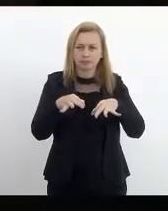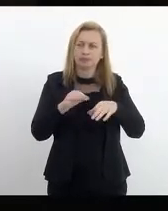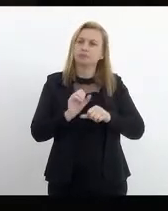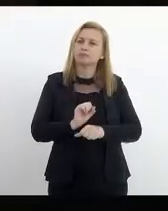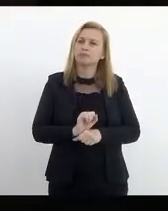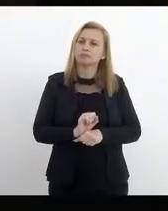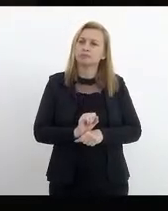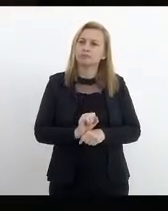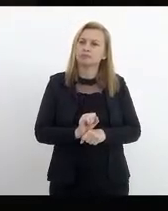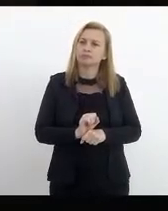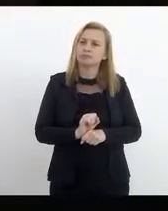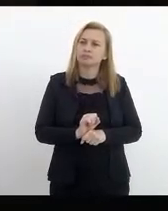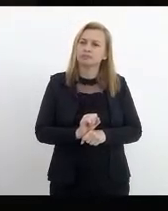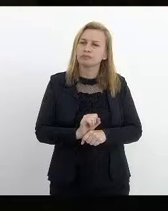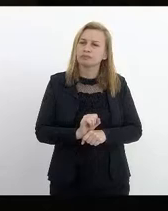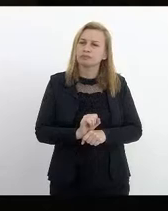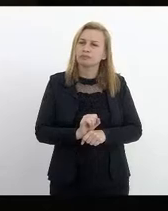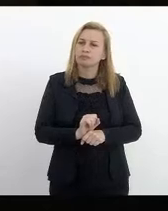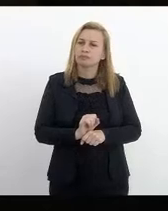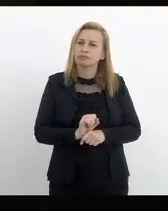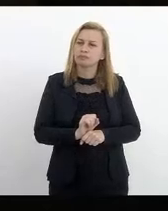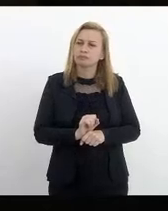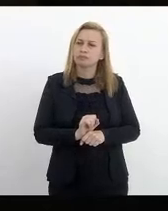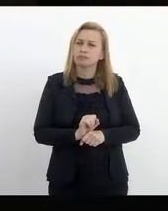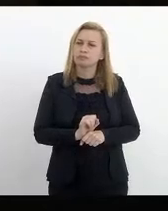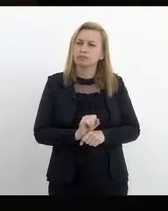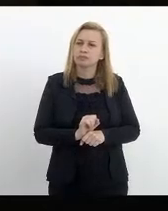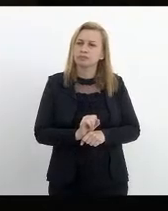o que tenha como finalidade